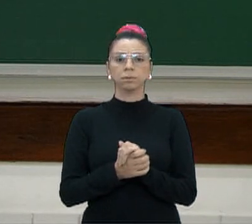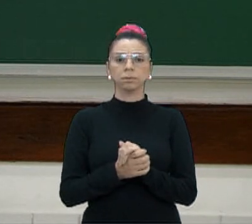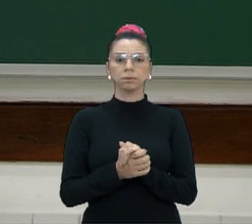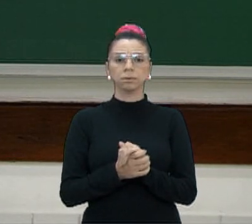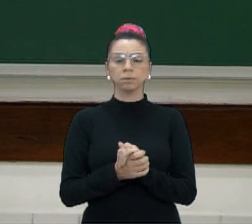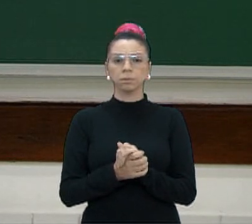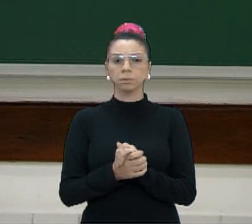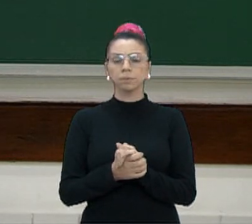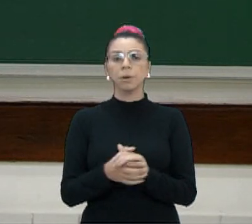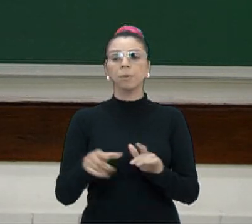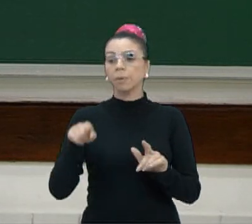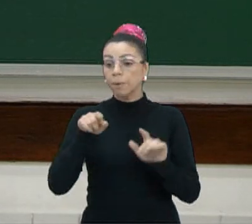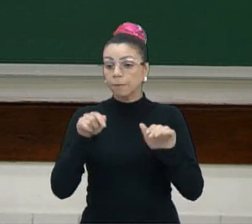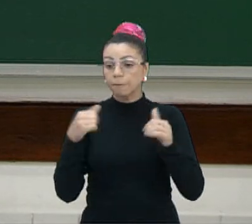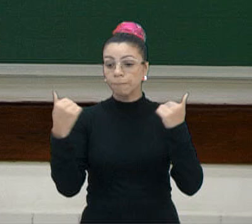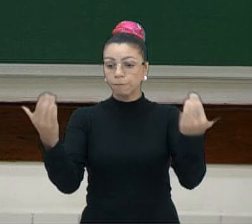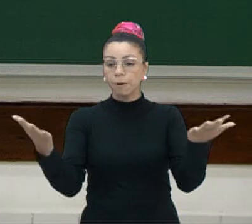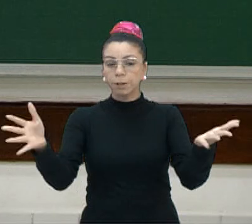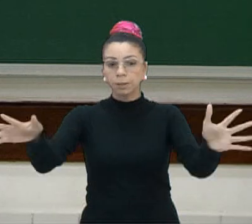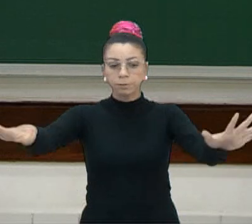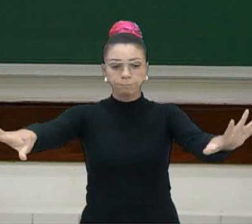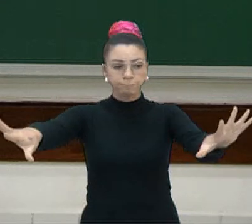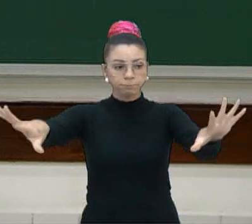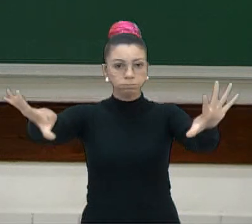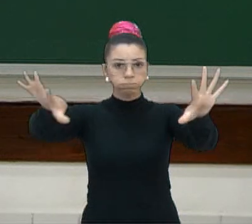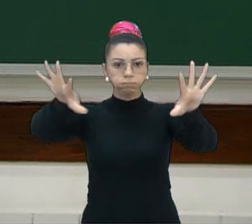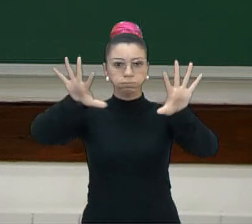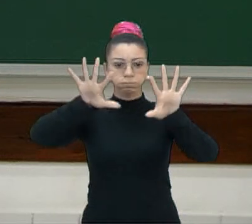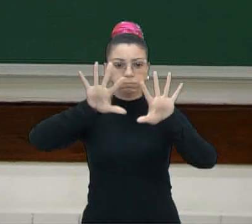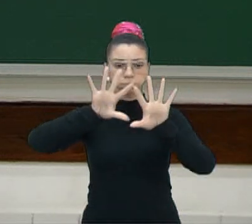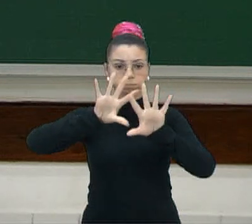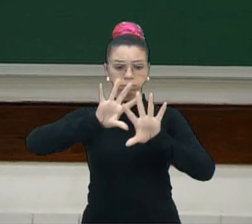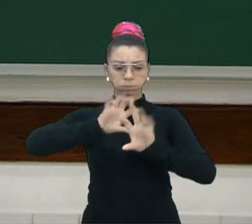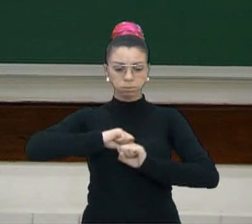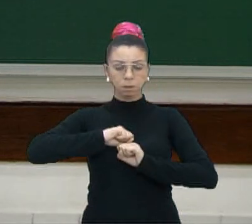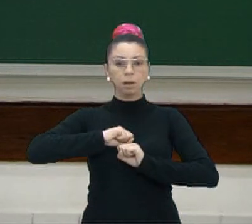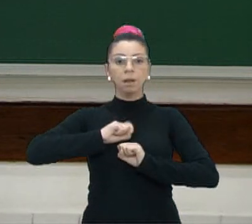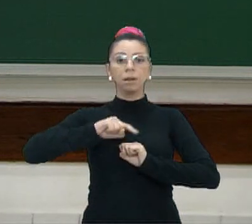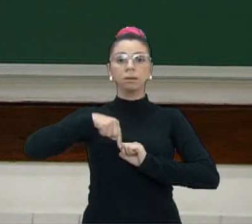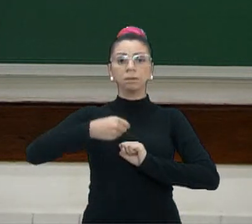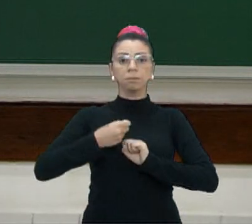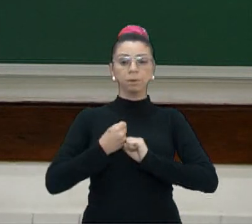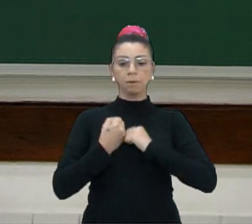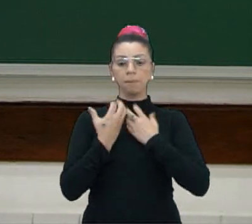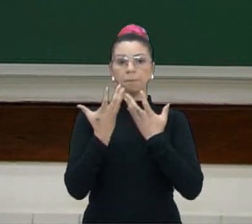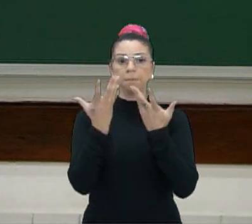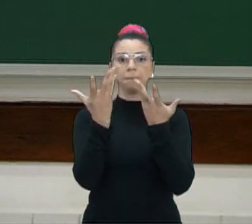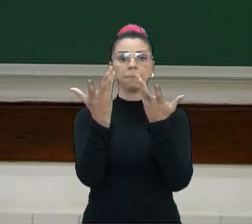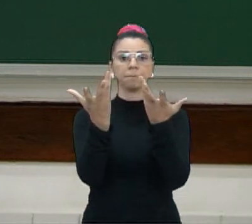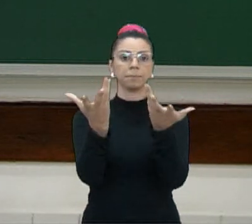parte de mim para que eu possa interpretar a imagem. E agora a gente vai fazer